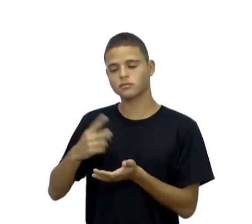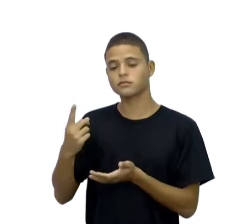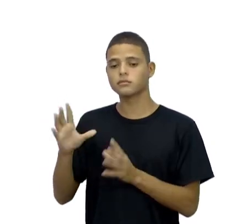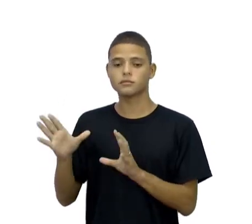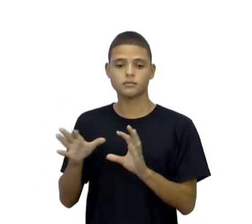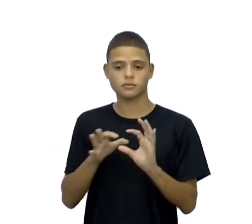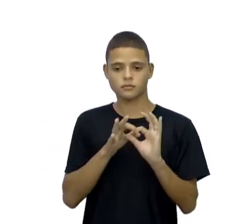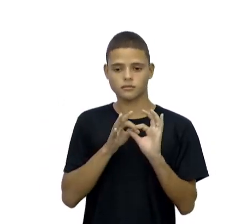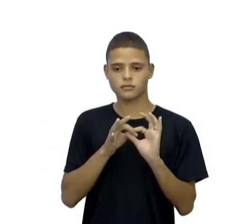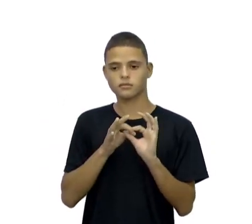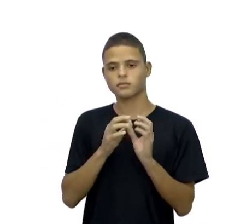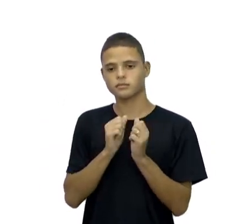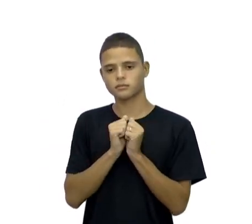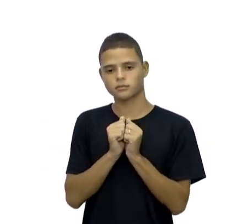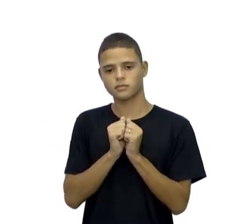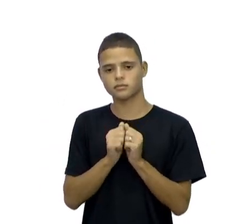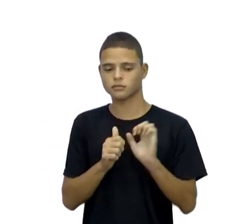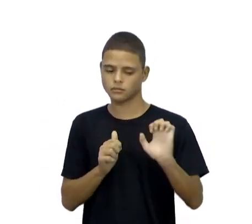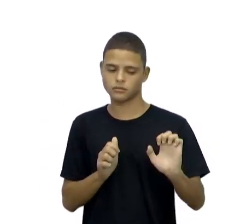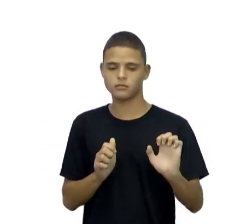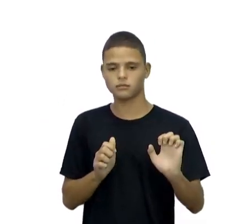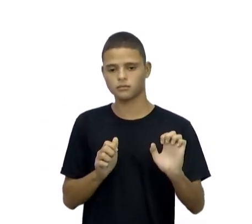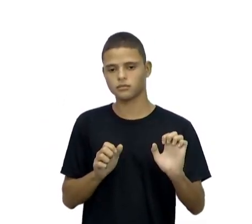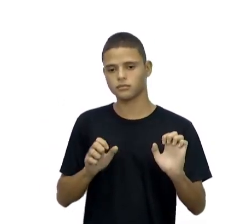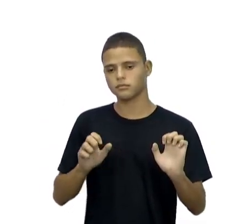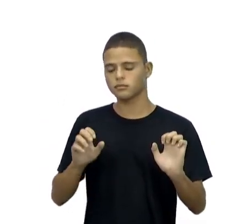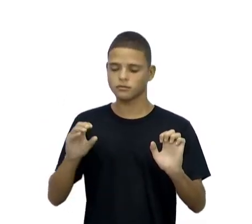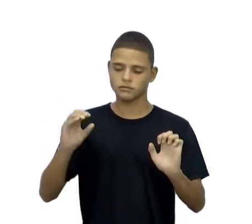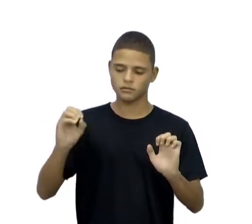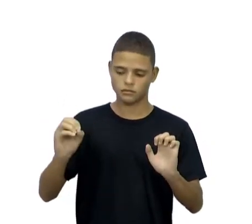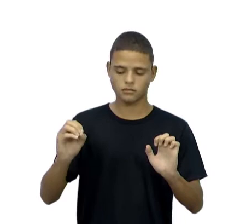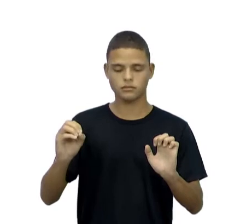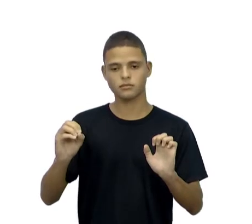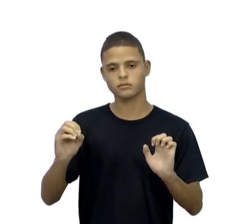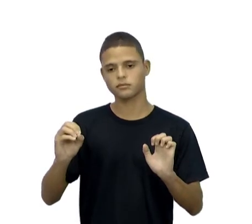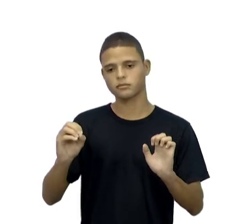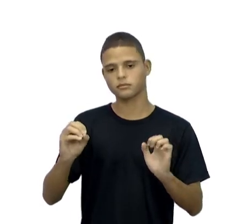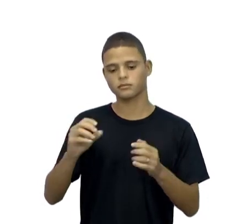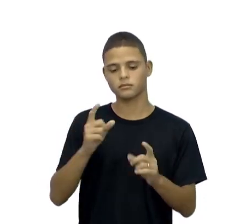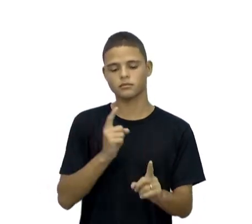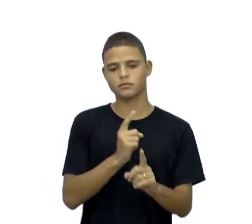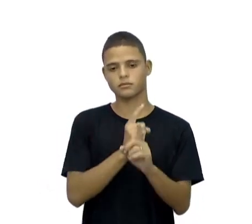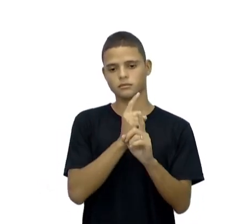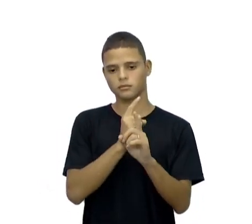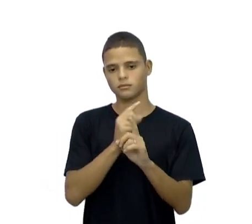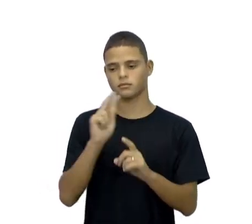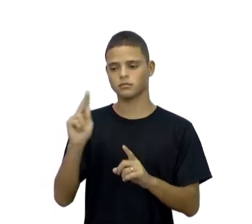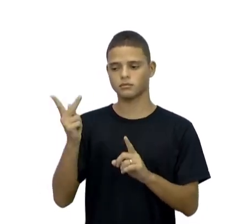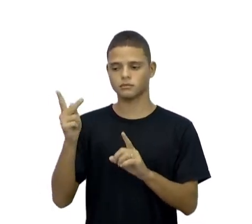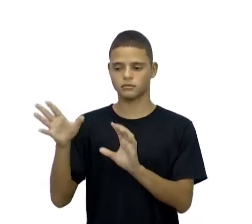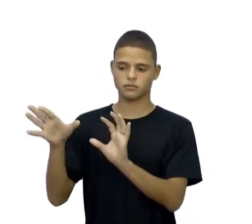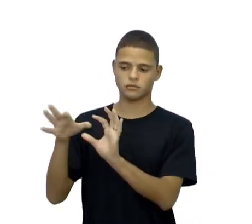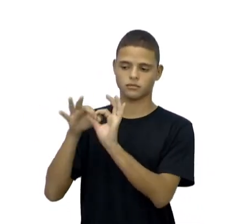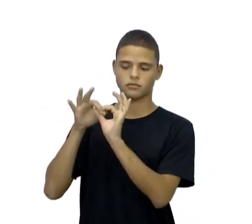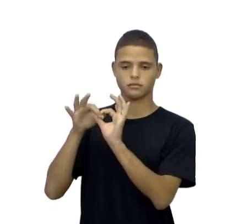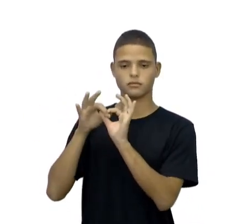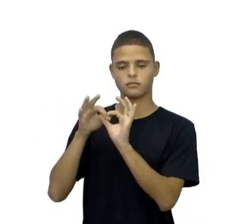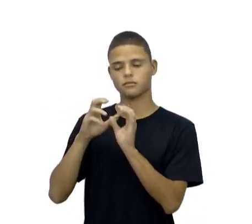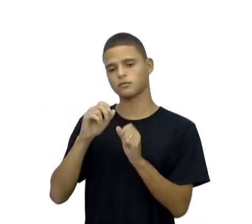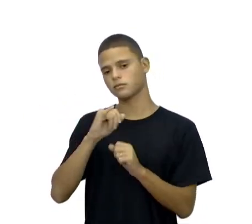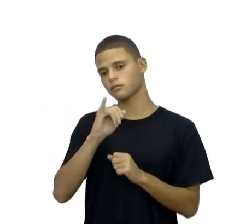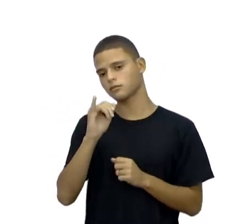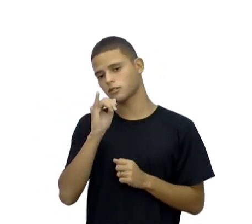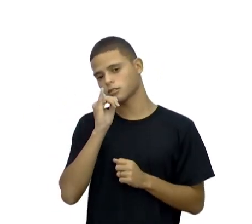juntam, eles compartilham o elétron, né? Então, quando um oxigênio que está no ambiente encontra um hidrogênio, eles se grudam. E se por